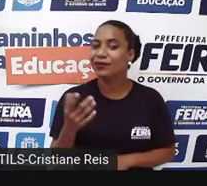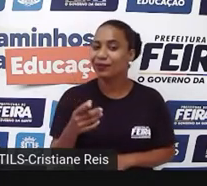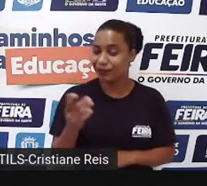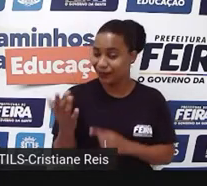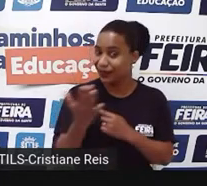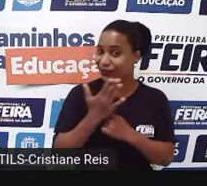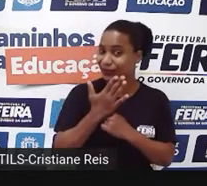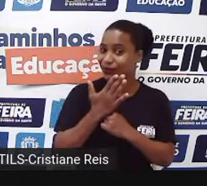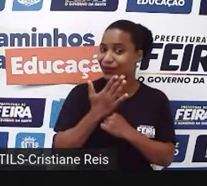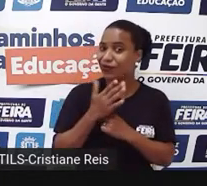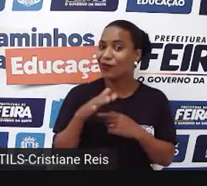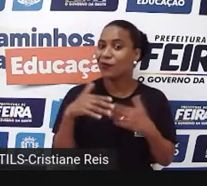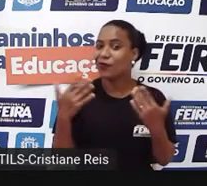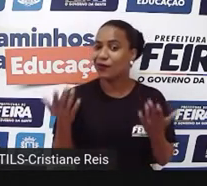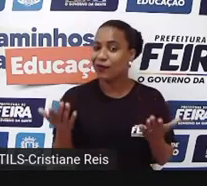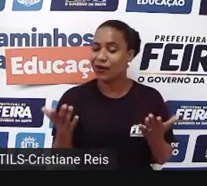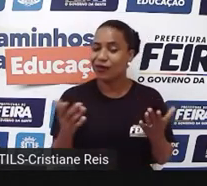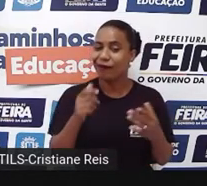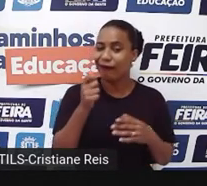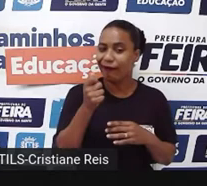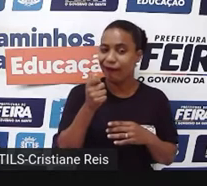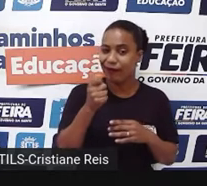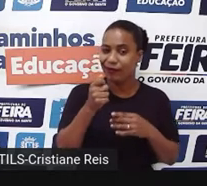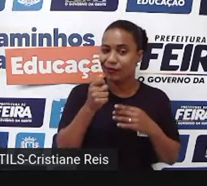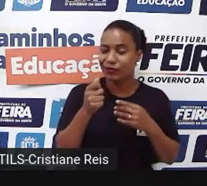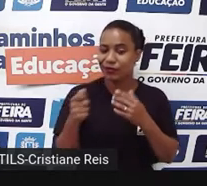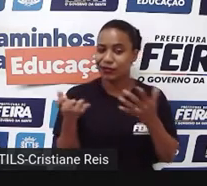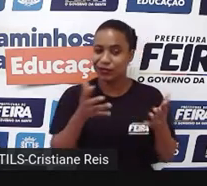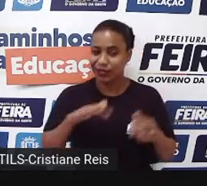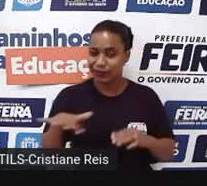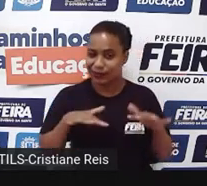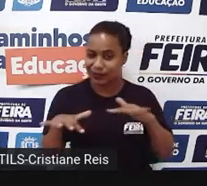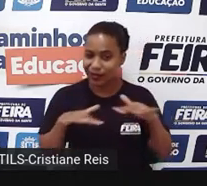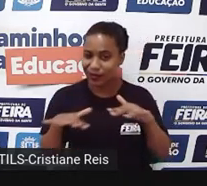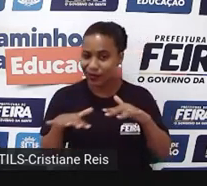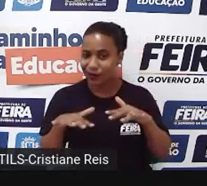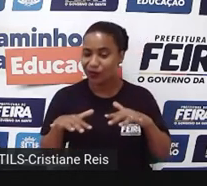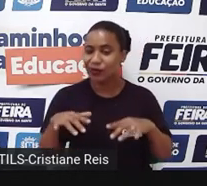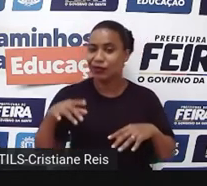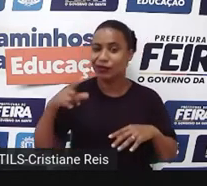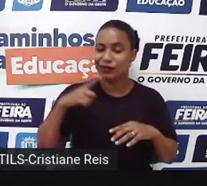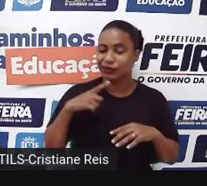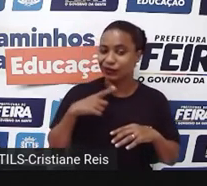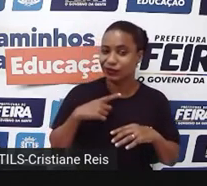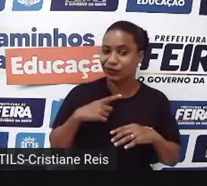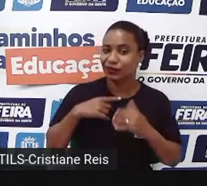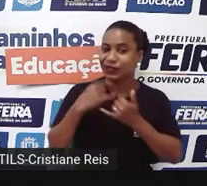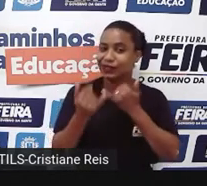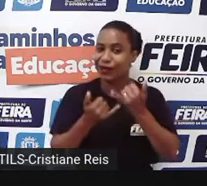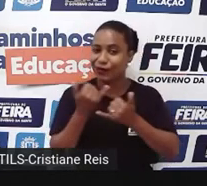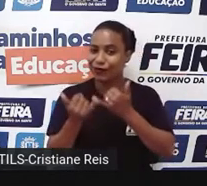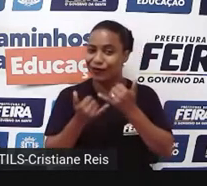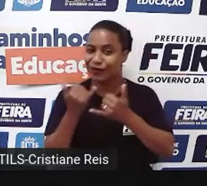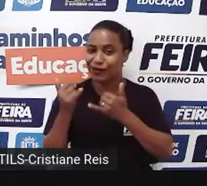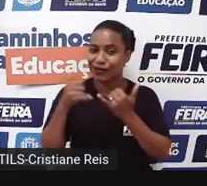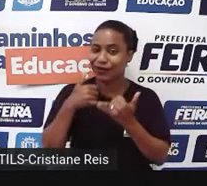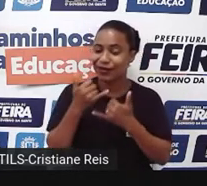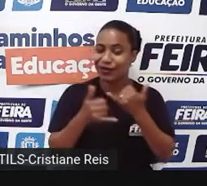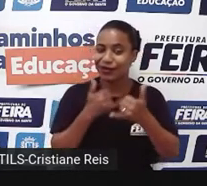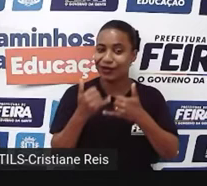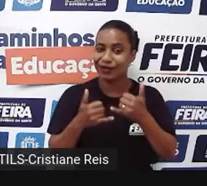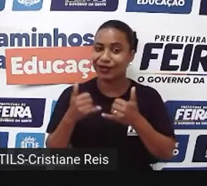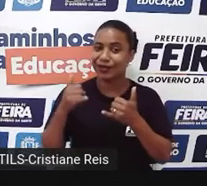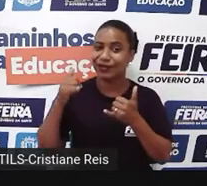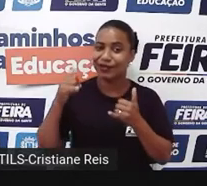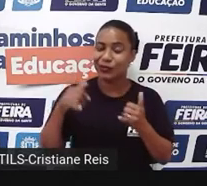students. Será que é um filme de ação? Um filme de aventura? Ou um filme histórico? Eu vou